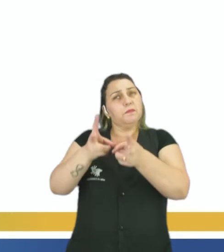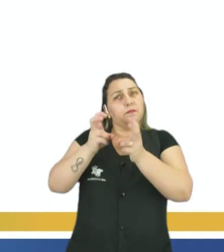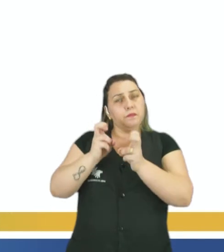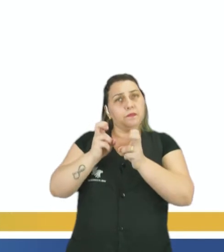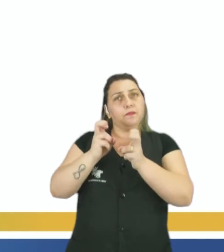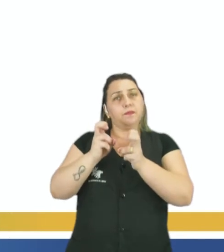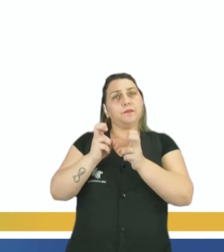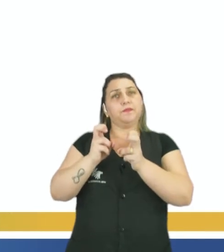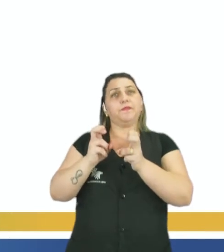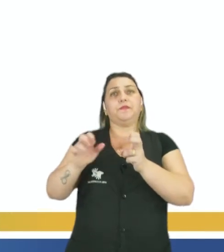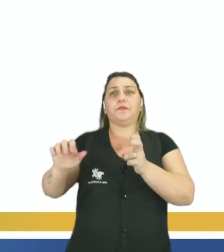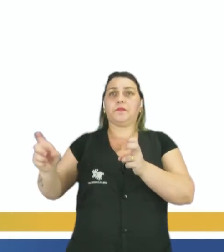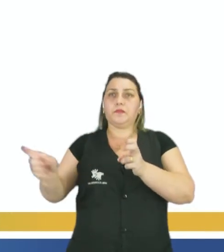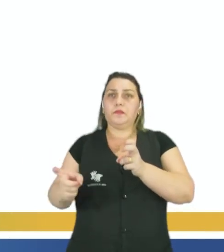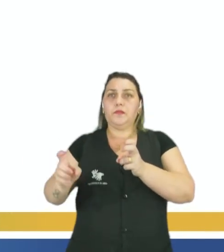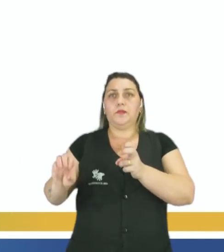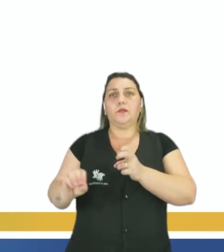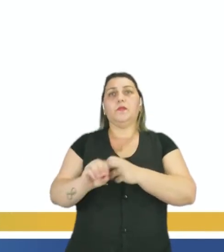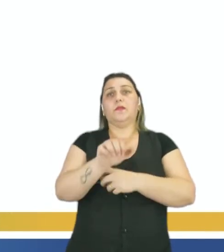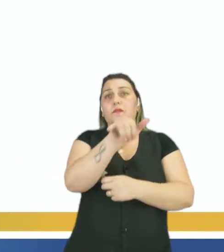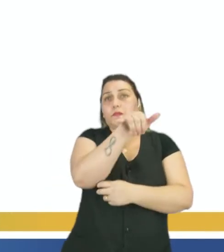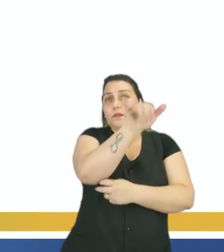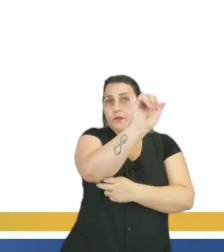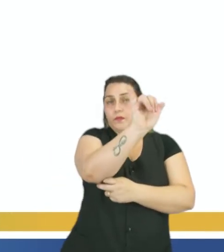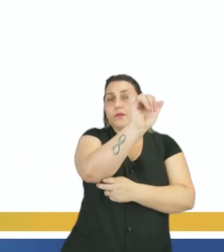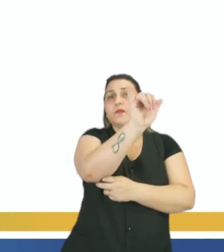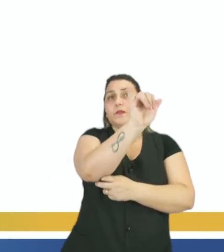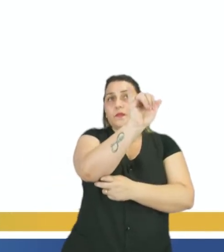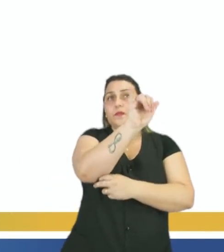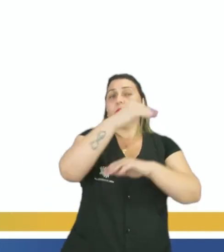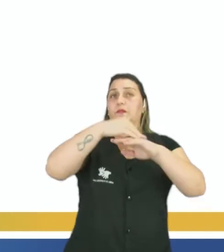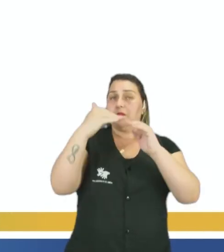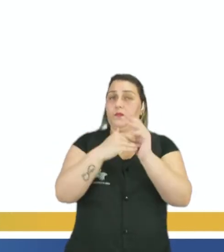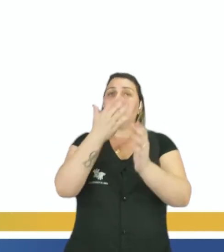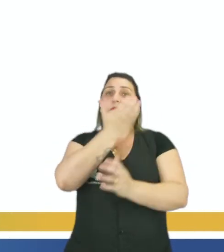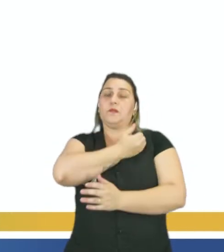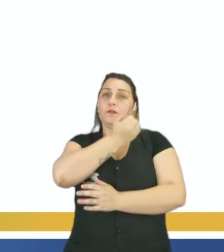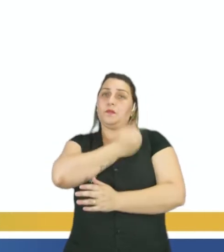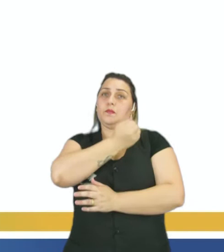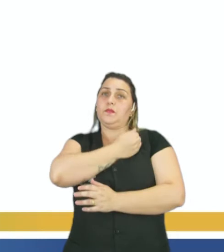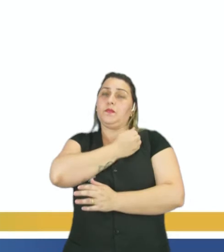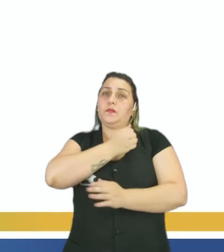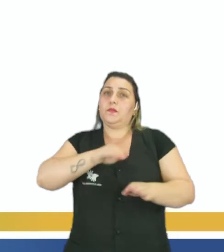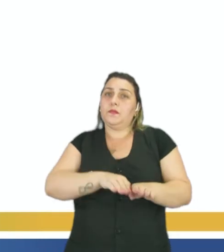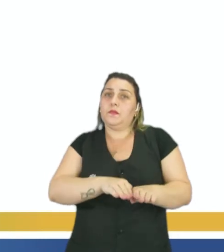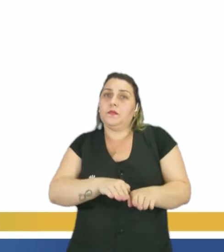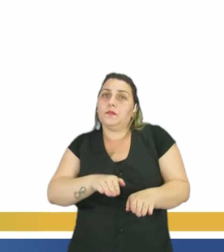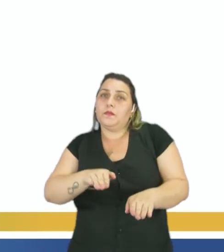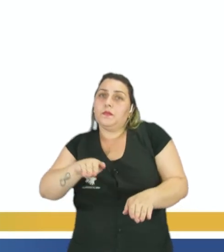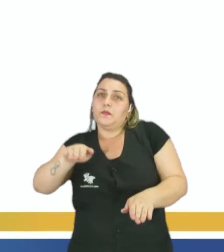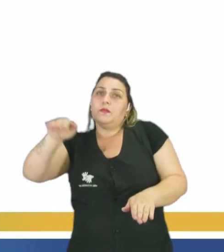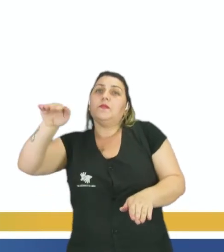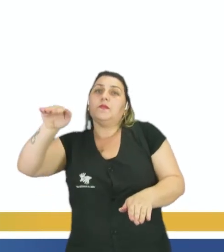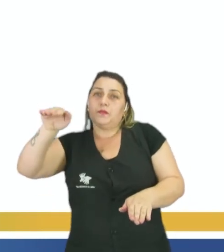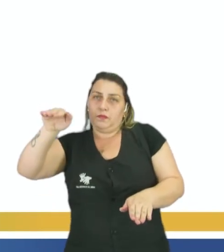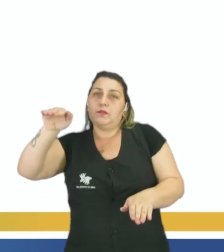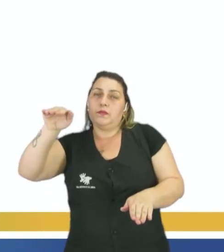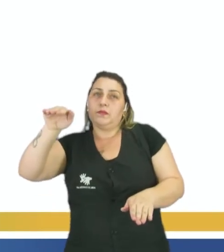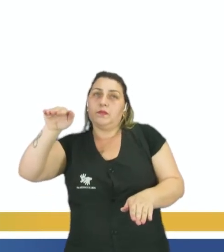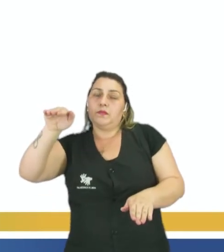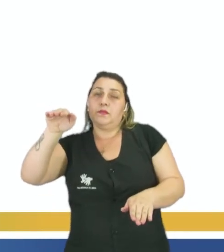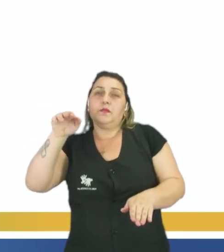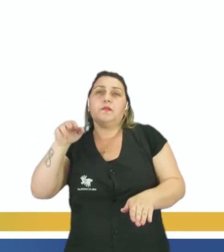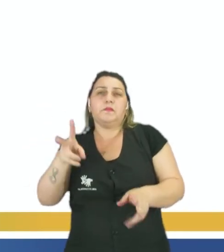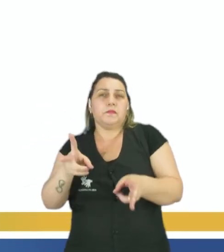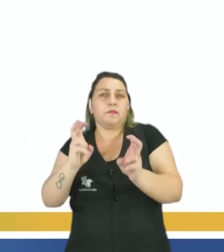que tanto no eixo do x quanto no eixo do y, todos os números estão em ordem crescente. E